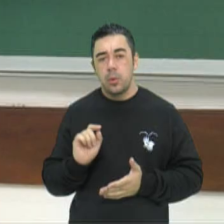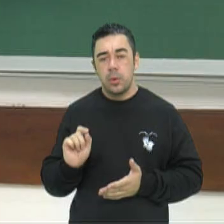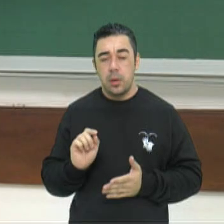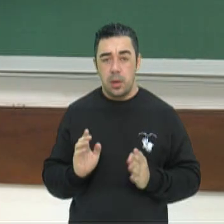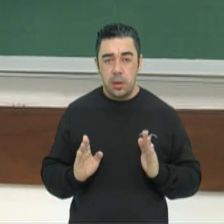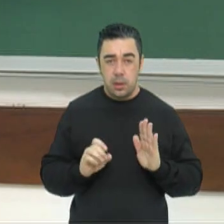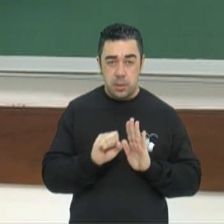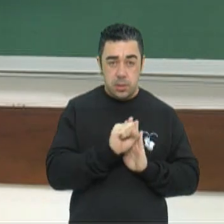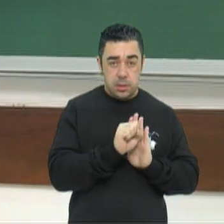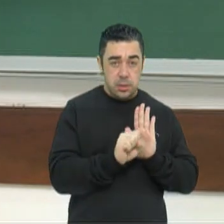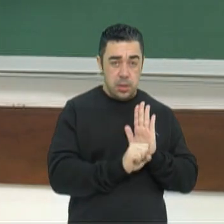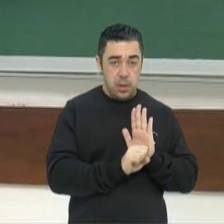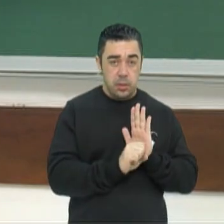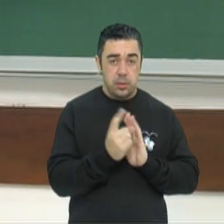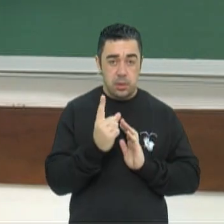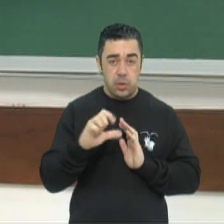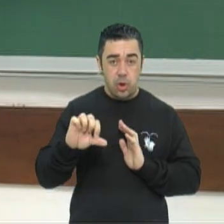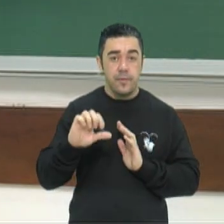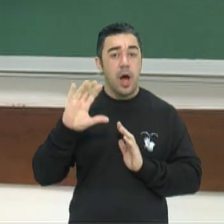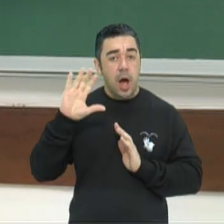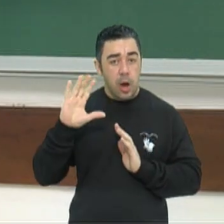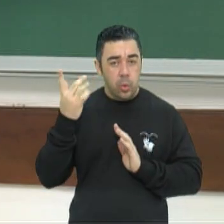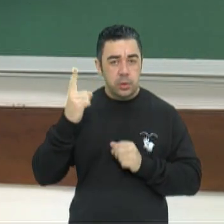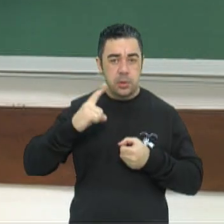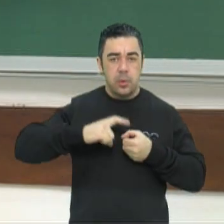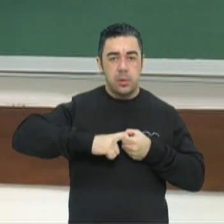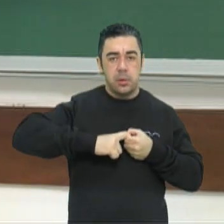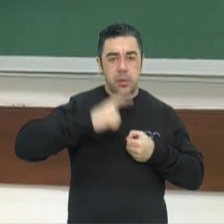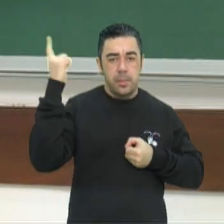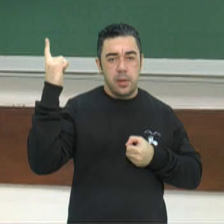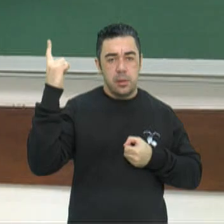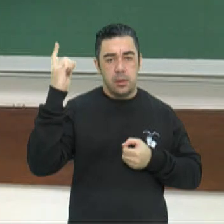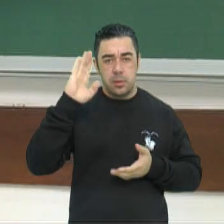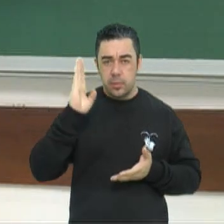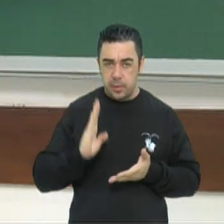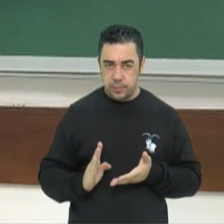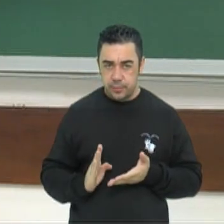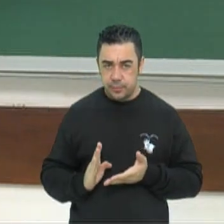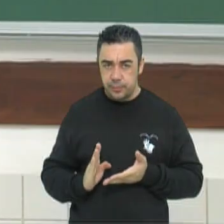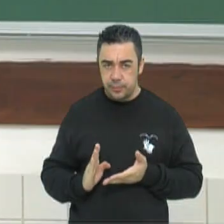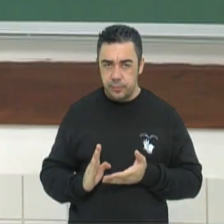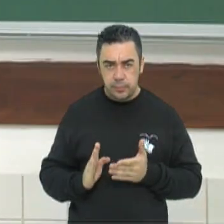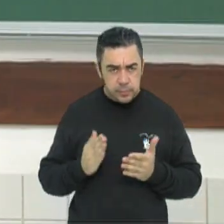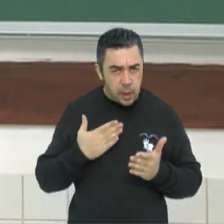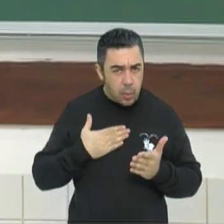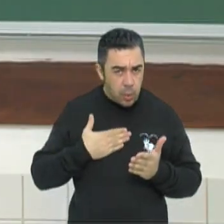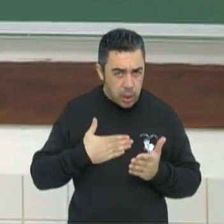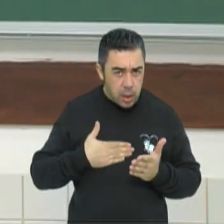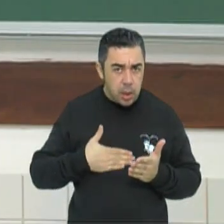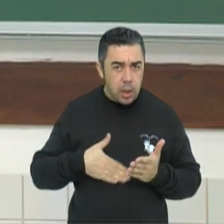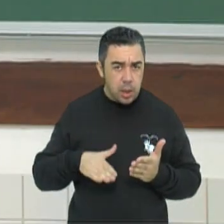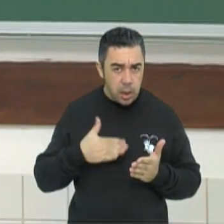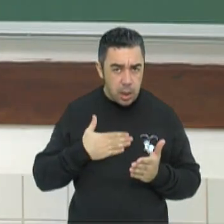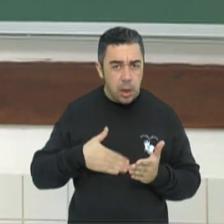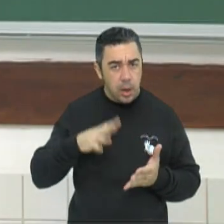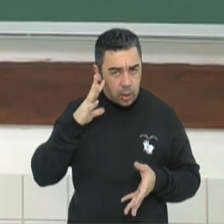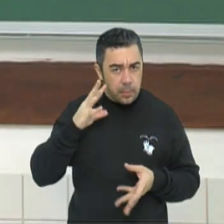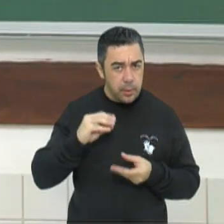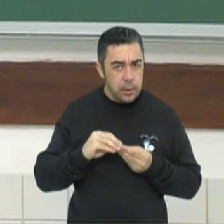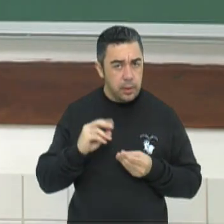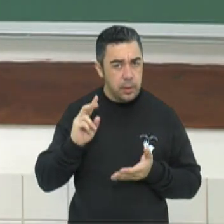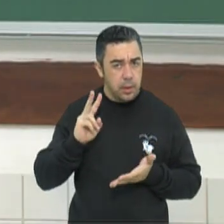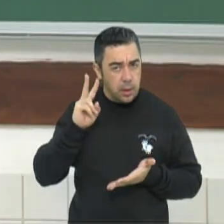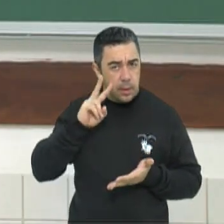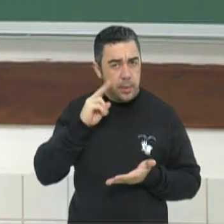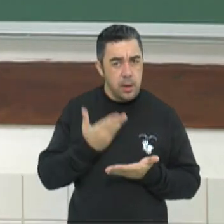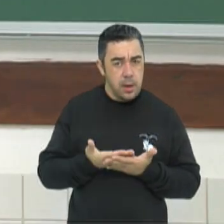século XIX foi proclamada a independência do Brasil. Tranquilo? Está conseguindo lembrar do que a gente falou na última aula?